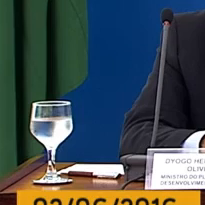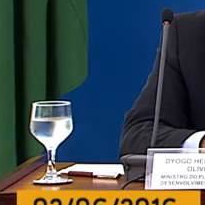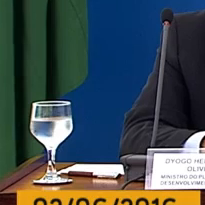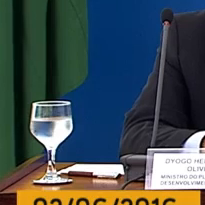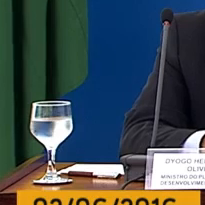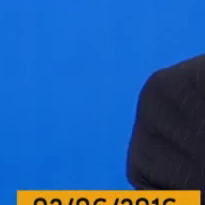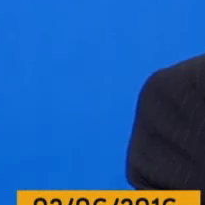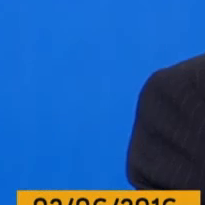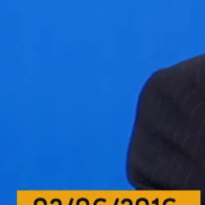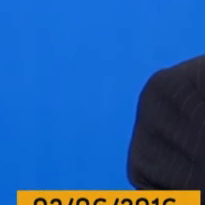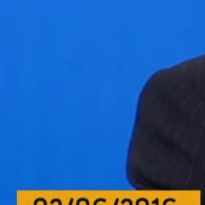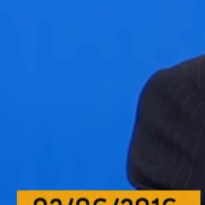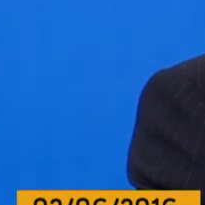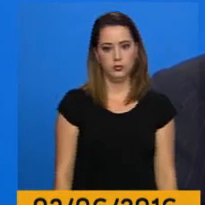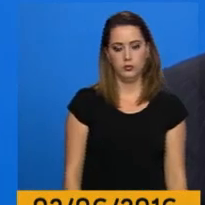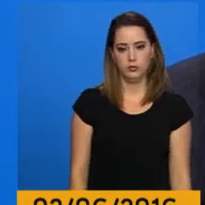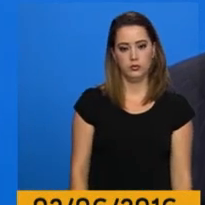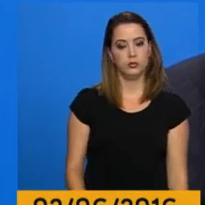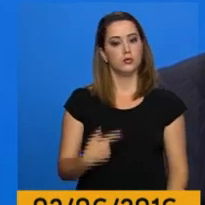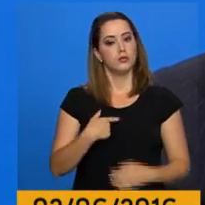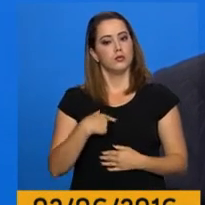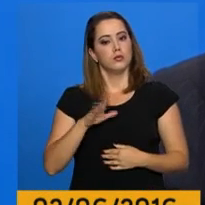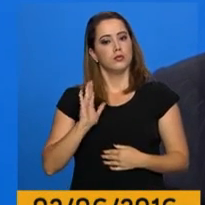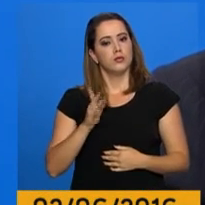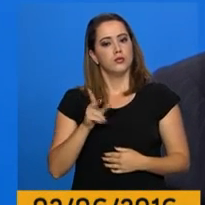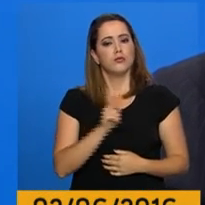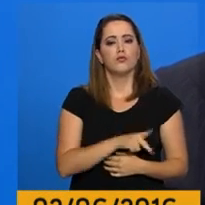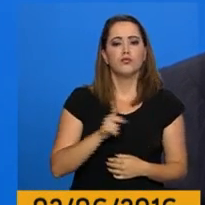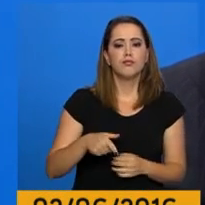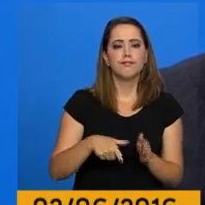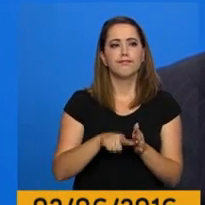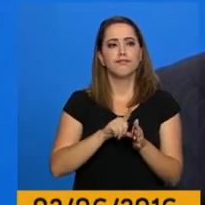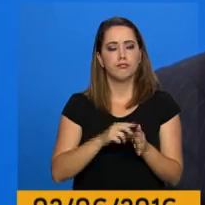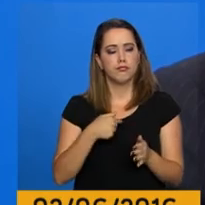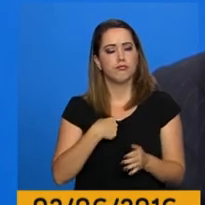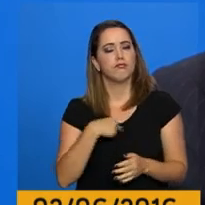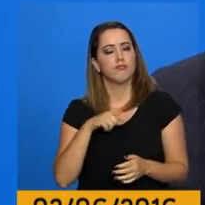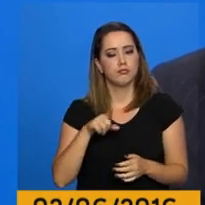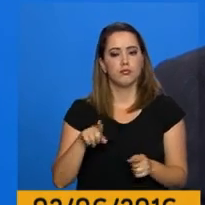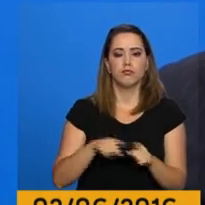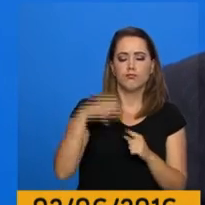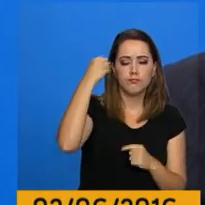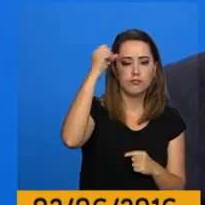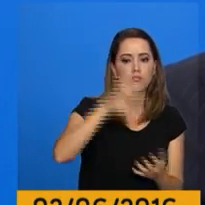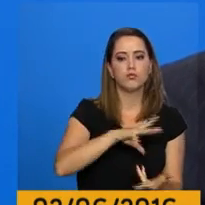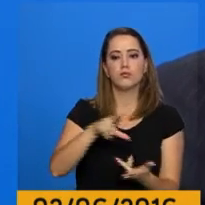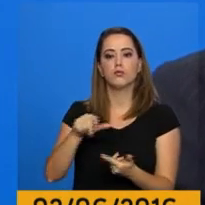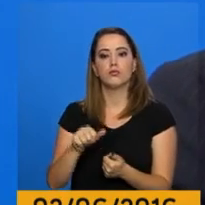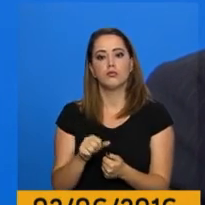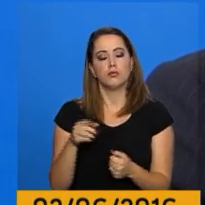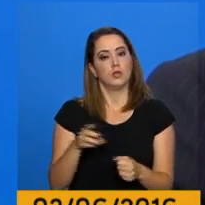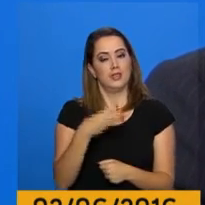anos de advocacia, 20 anos de magistério, 8 anos de magistratura e viajo o mundo com conferências há 30 anos.